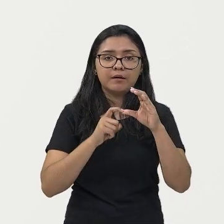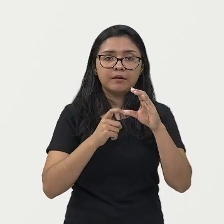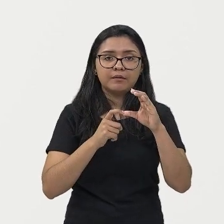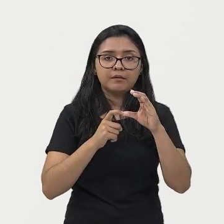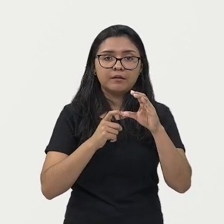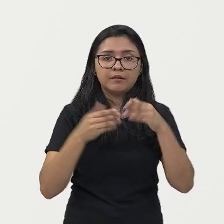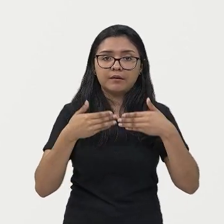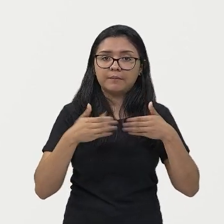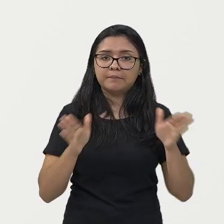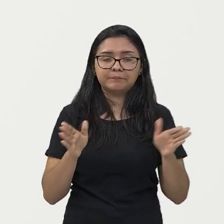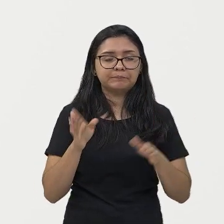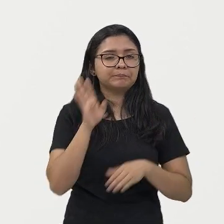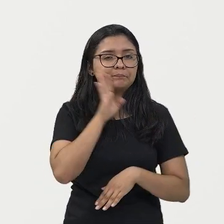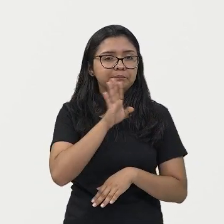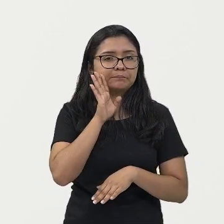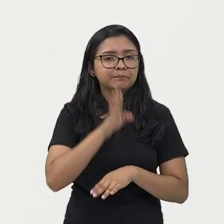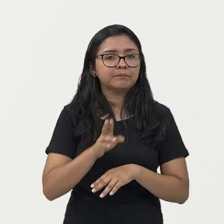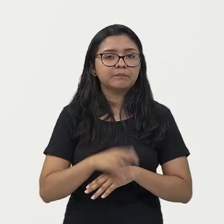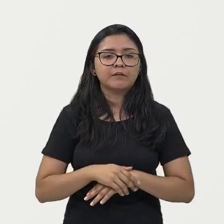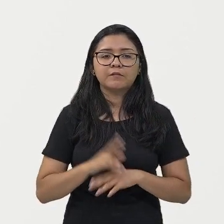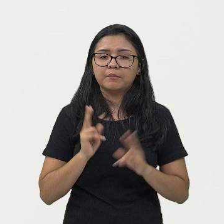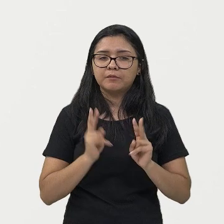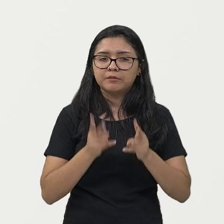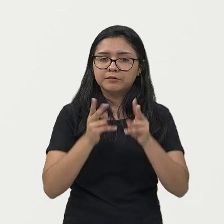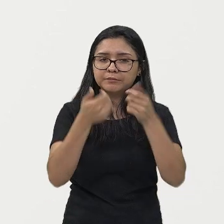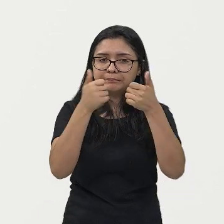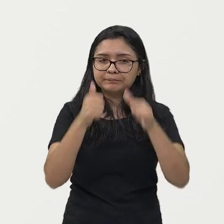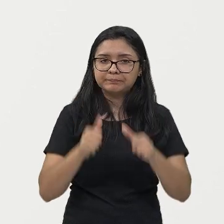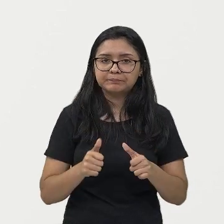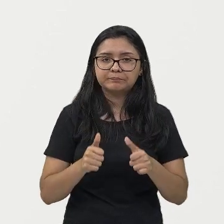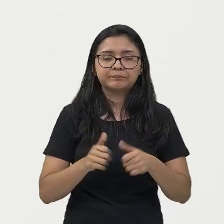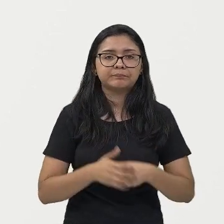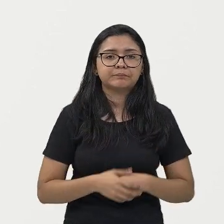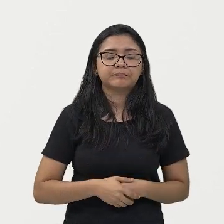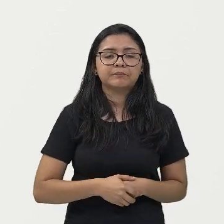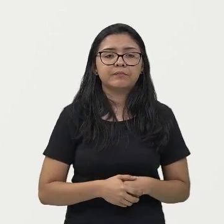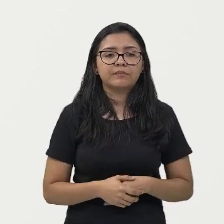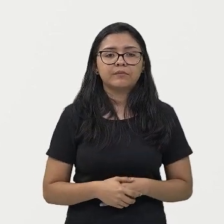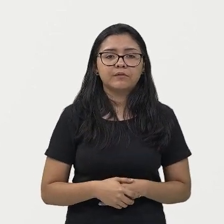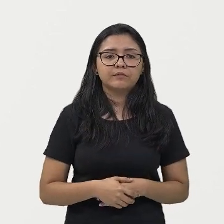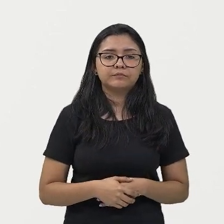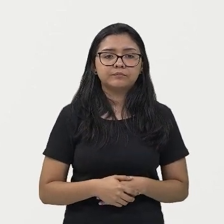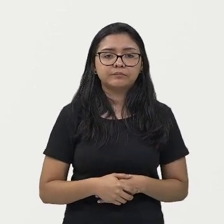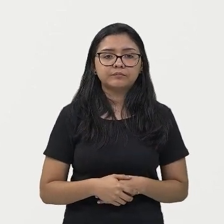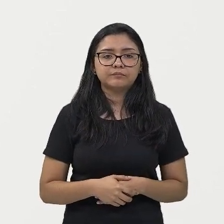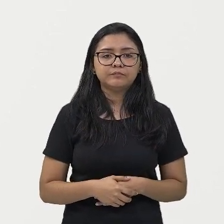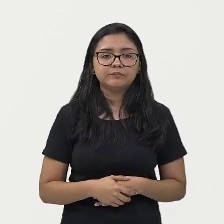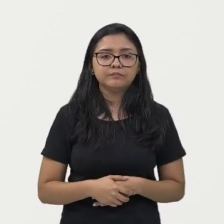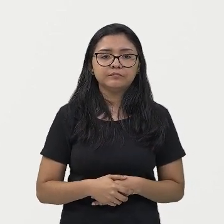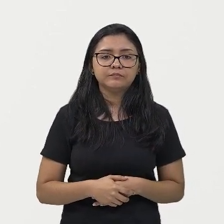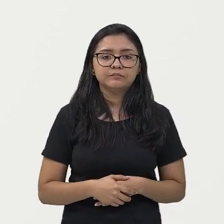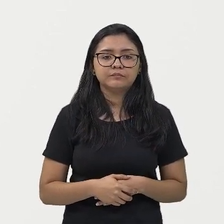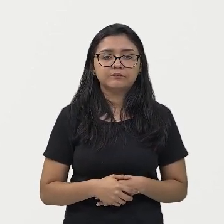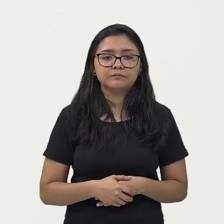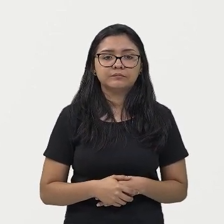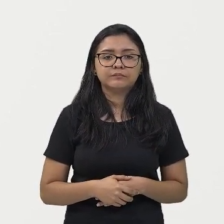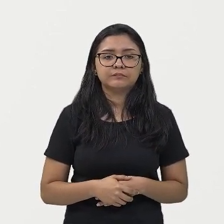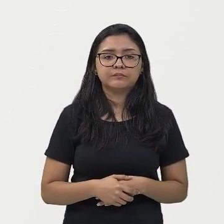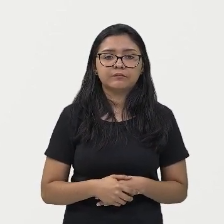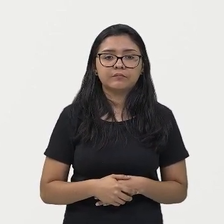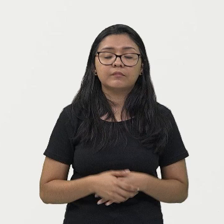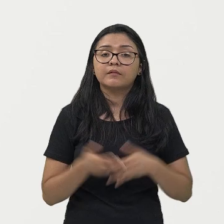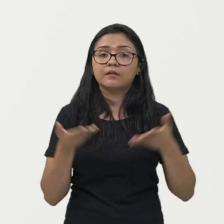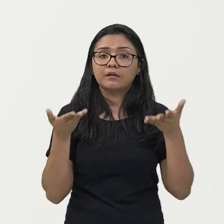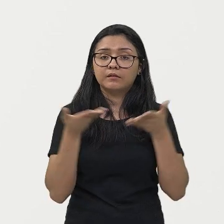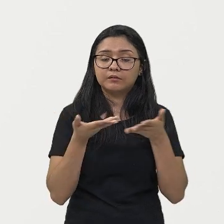aberta. Bacana. Então, vamos continuar a análise. Agora eu vou classificar ela como